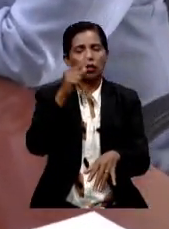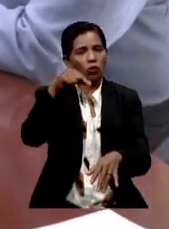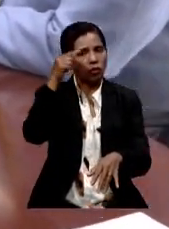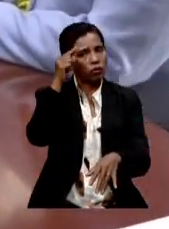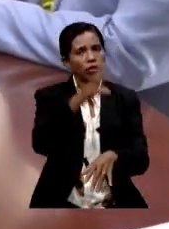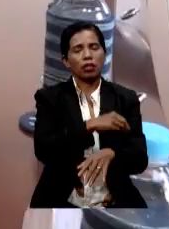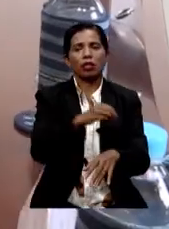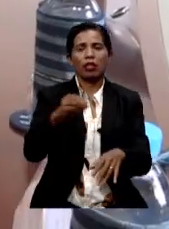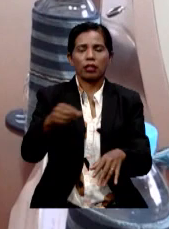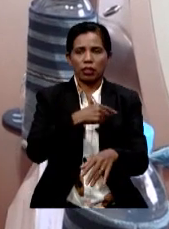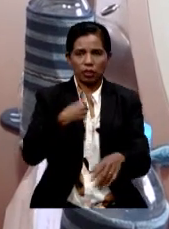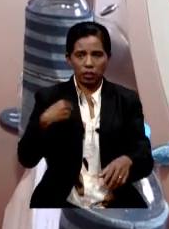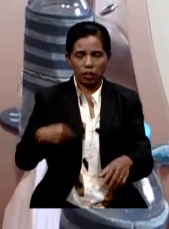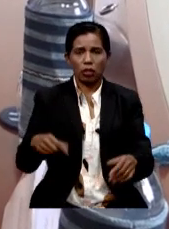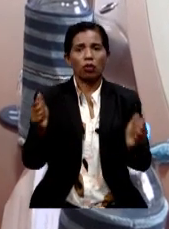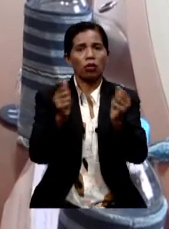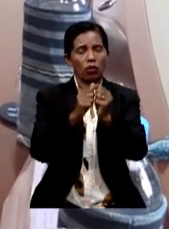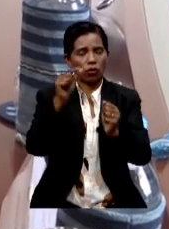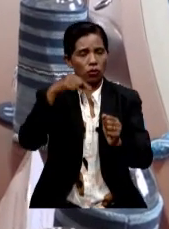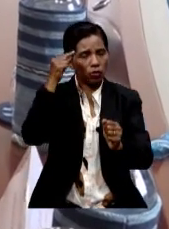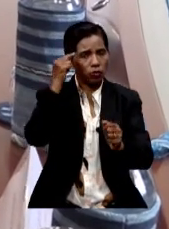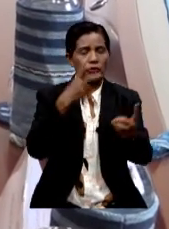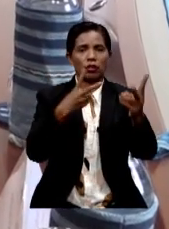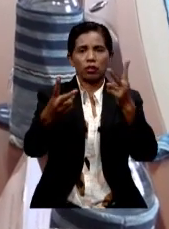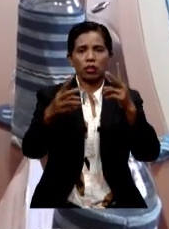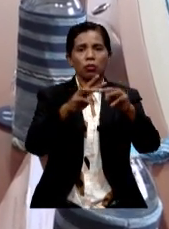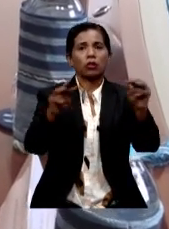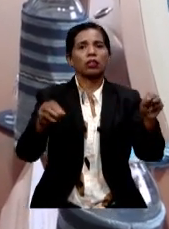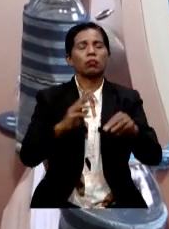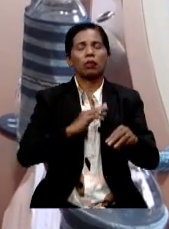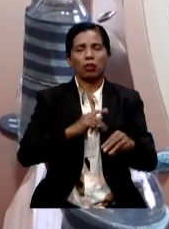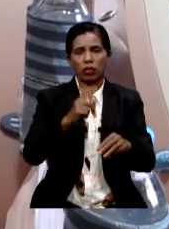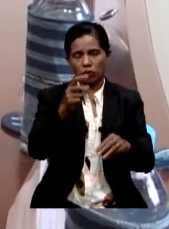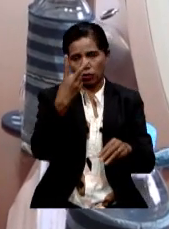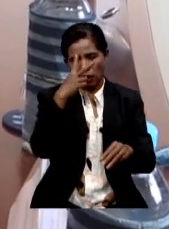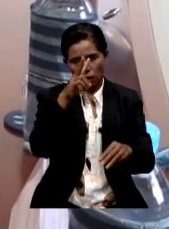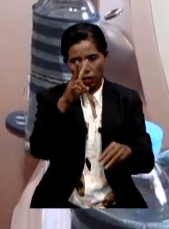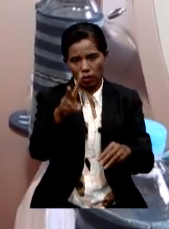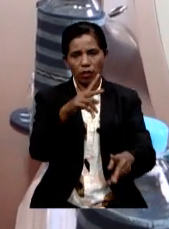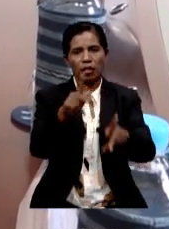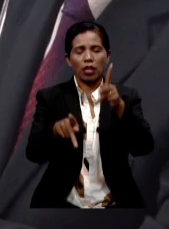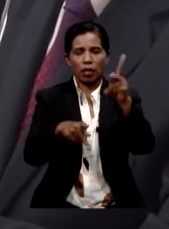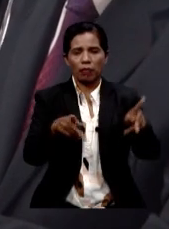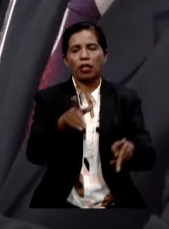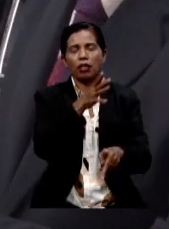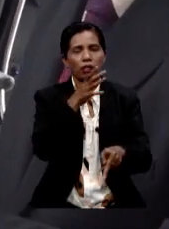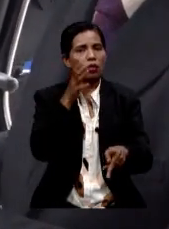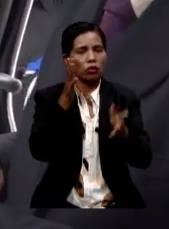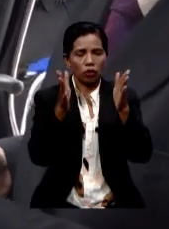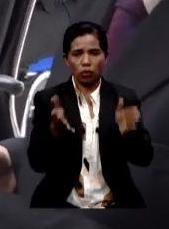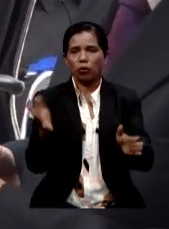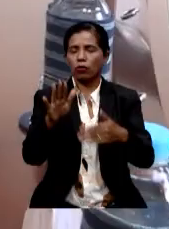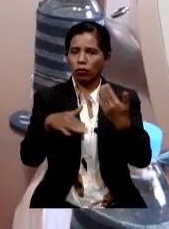província Hunan China, onde a equipa visita município Manatutu, onde haré direita povo agricultor Sira. E a visita